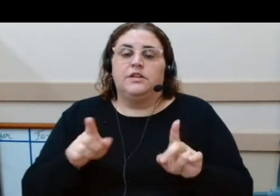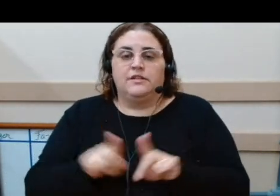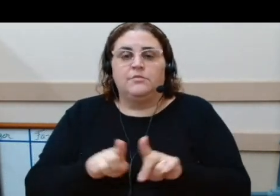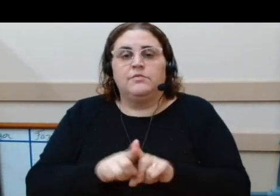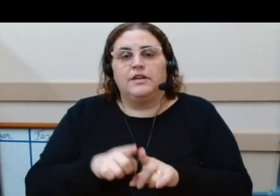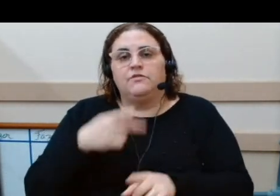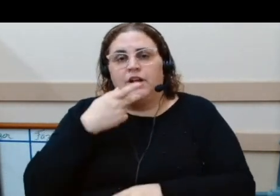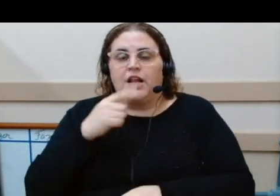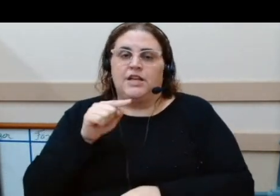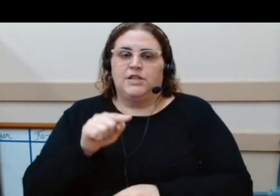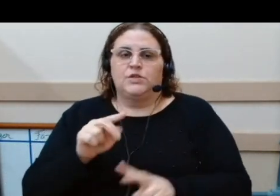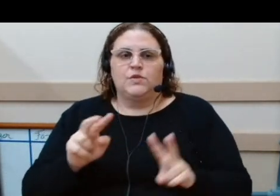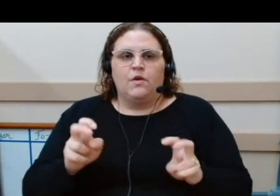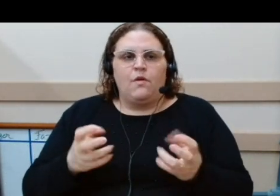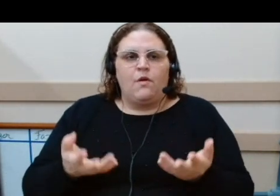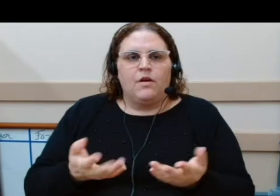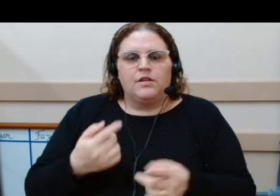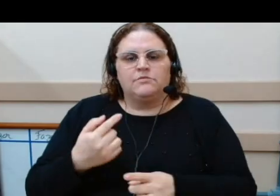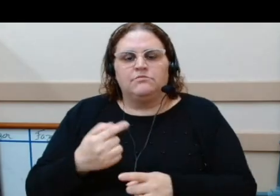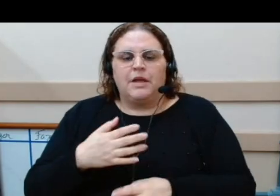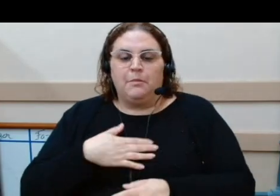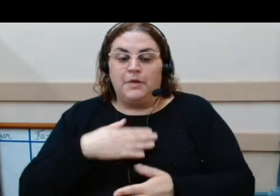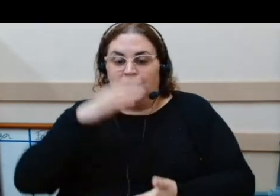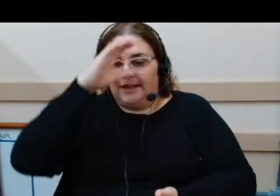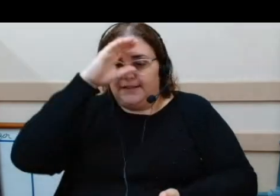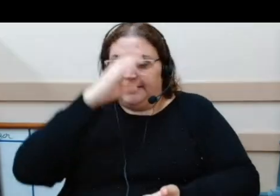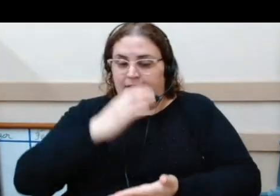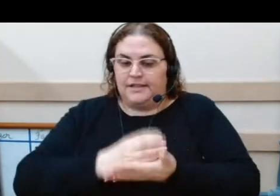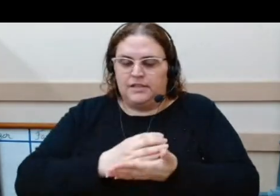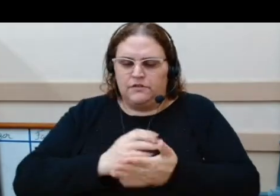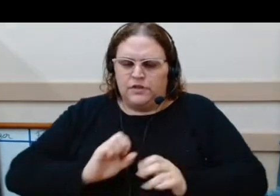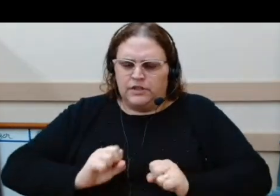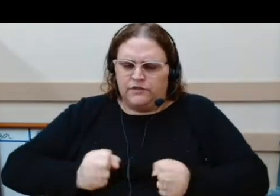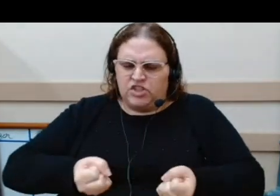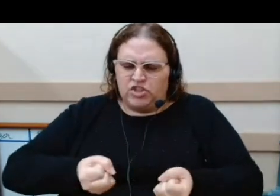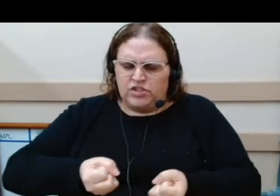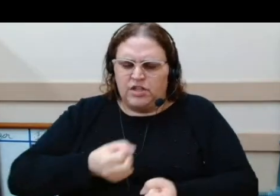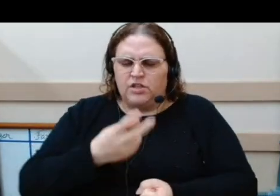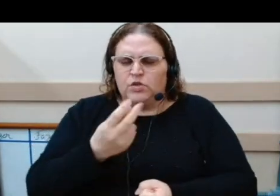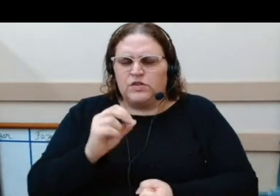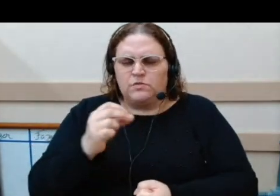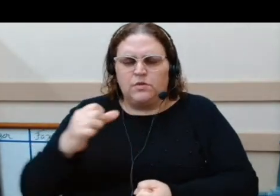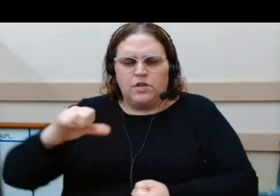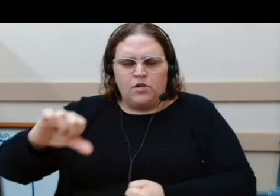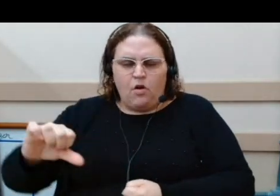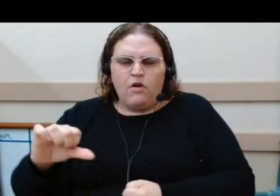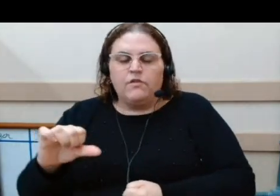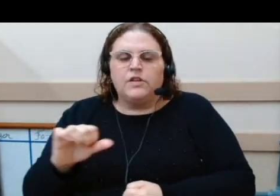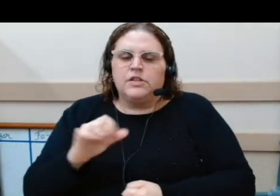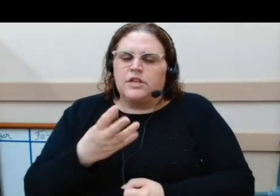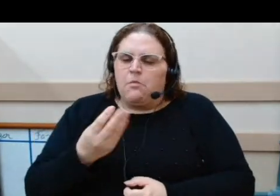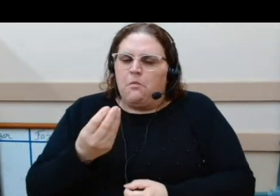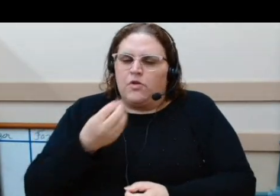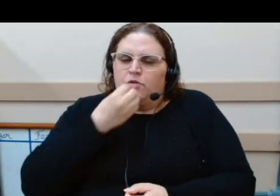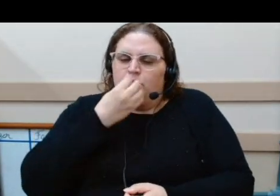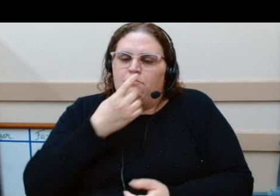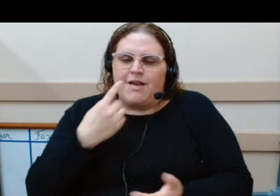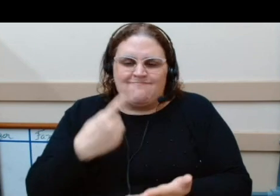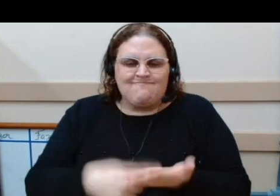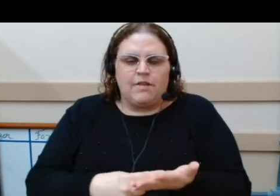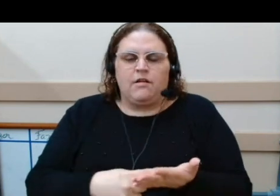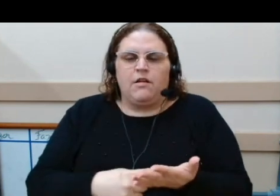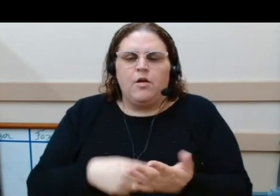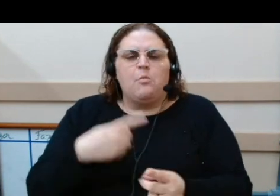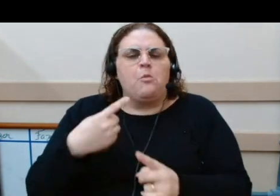na na Minha tese foi def de 2009 Isso tá muito bem marcado né Por que os estudos culturais